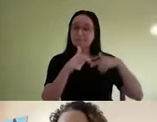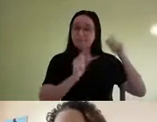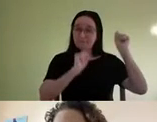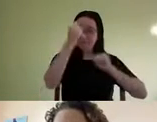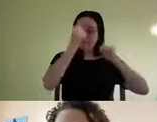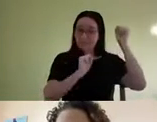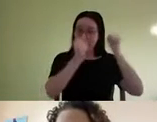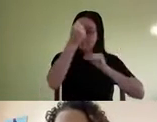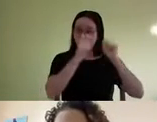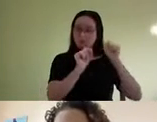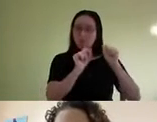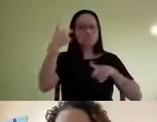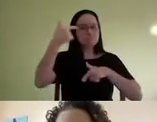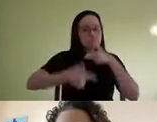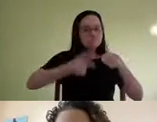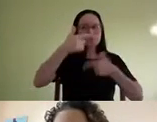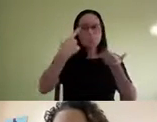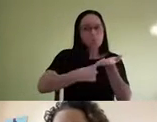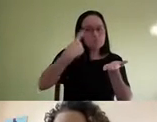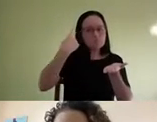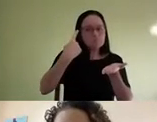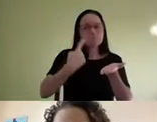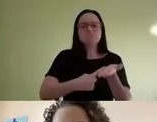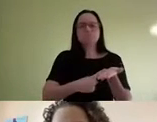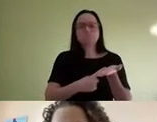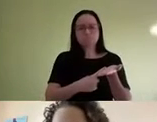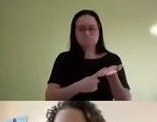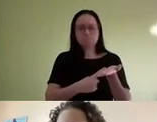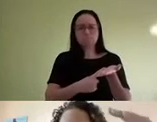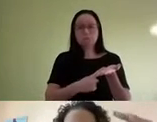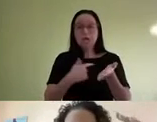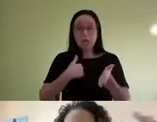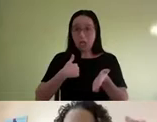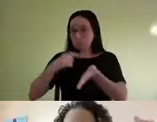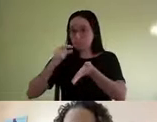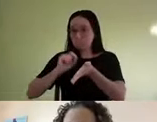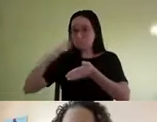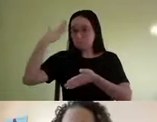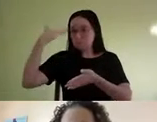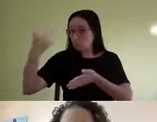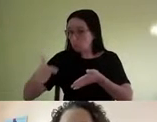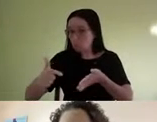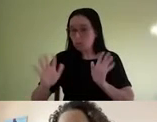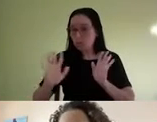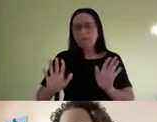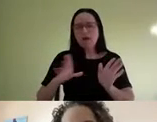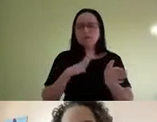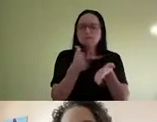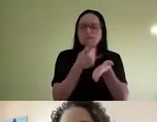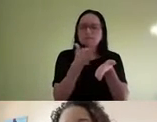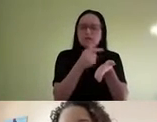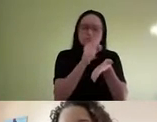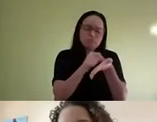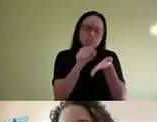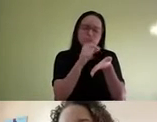aquela dedicação. Então, meu pai era uma pessoa semi-analfabeto, mas ele tinha um caderninho onde ele anotava